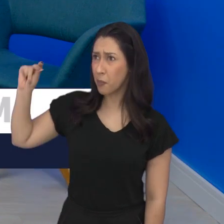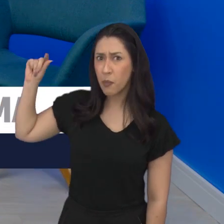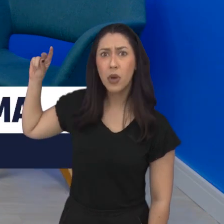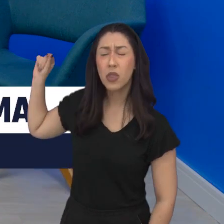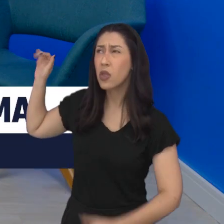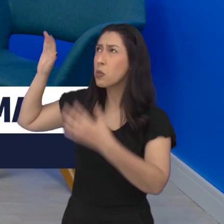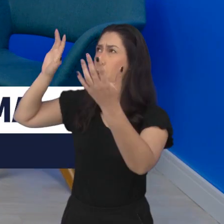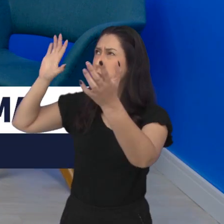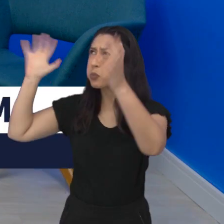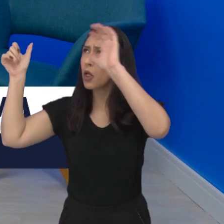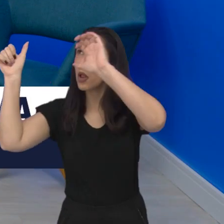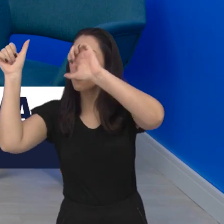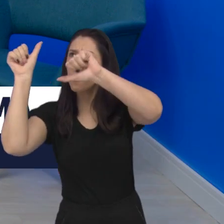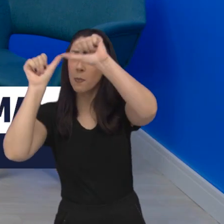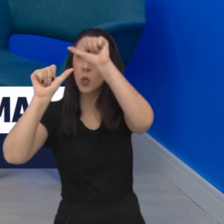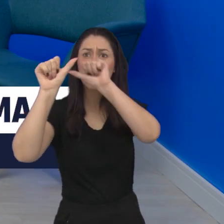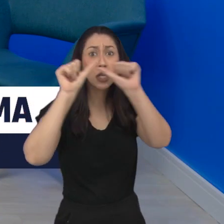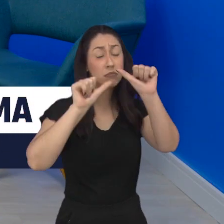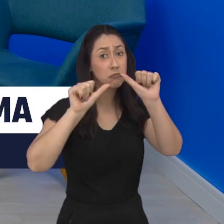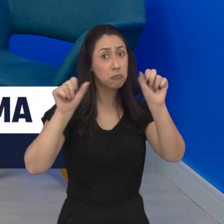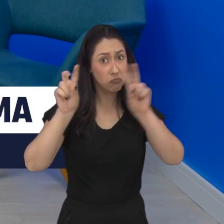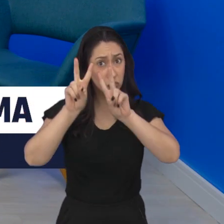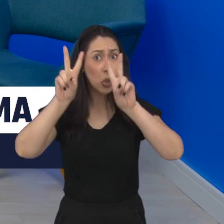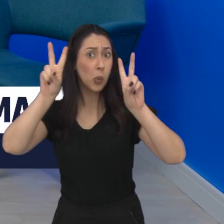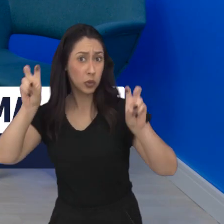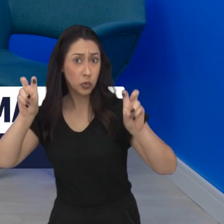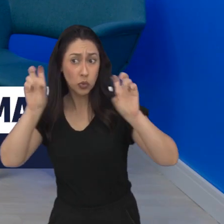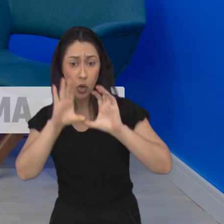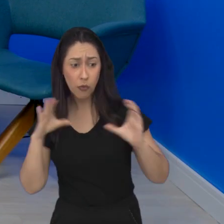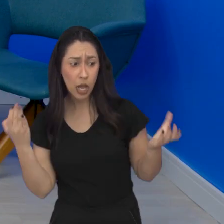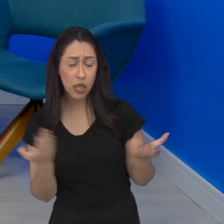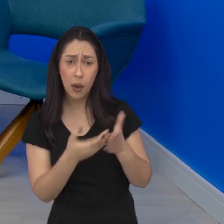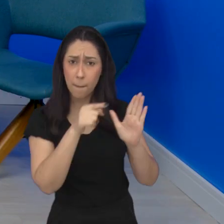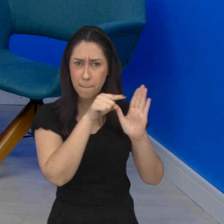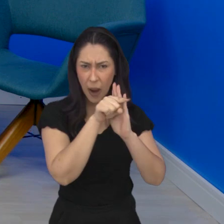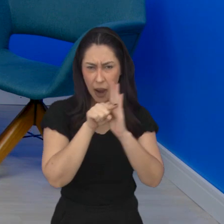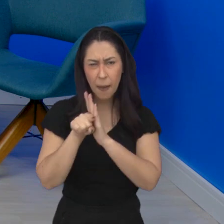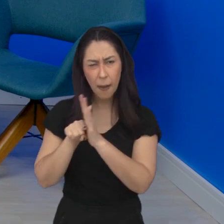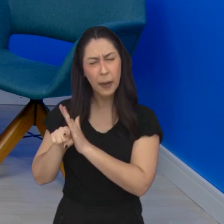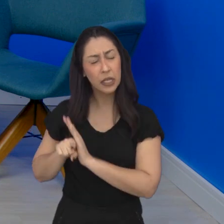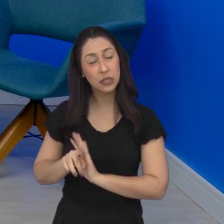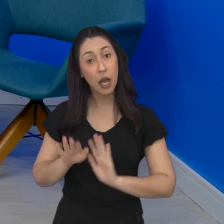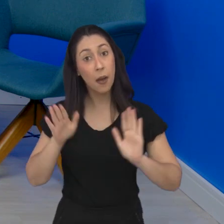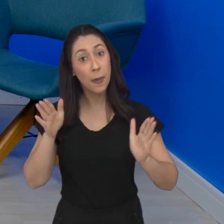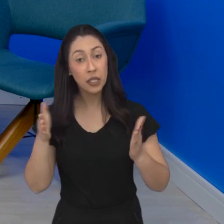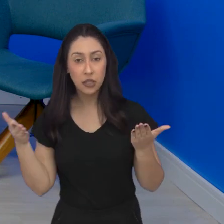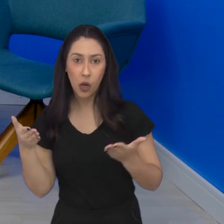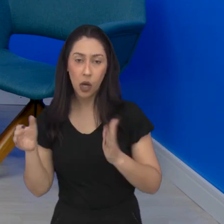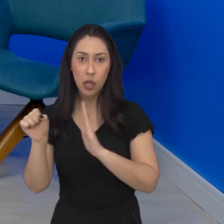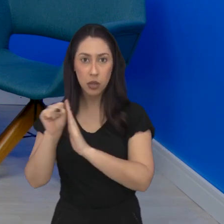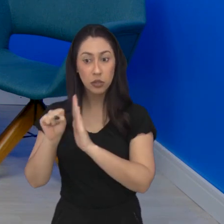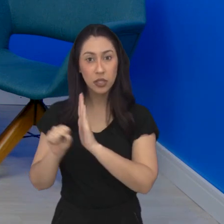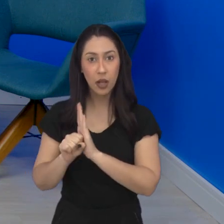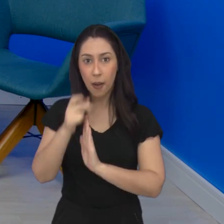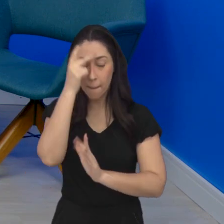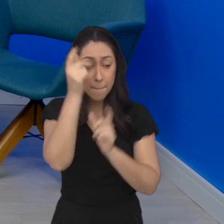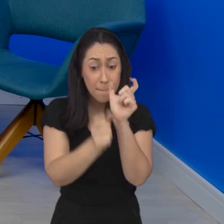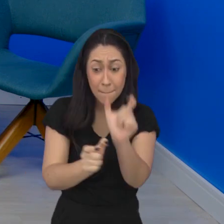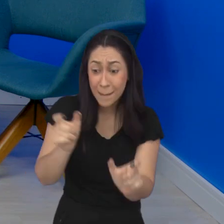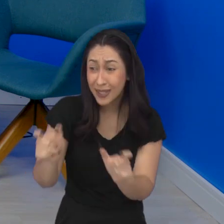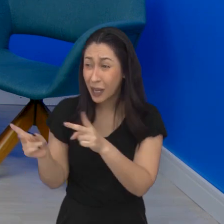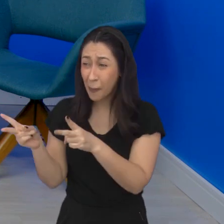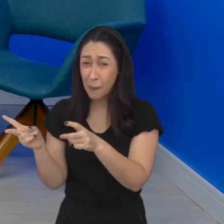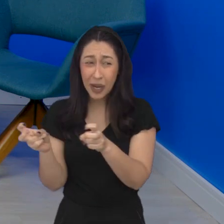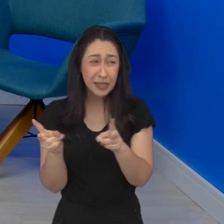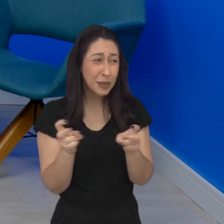Já faz tempo que a mudança do clima da Terra é tema de conferências e estudos internacionais, mas nesse século cada vez mais pessoas têm sentido